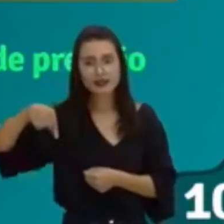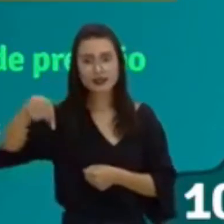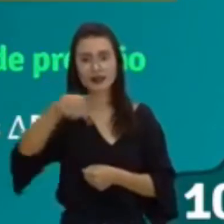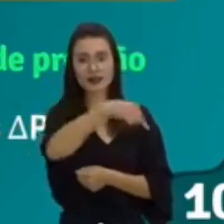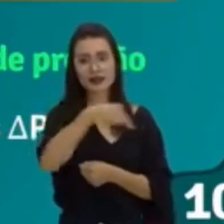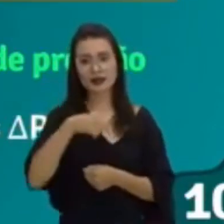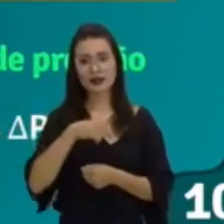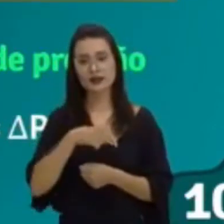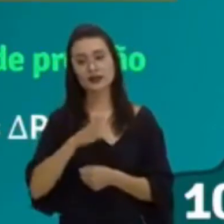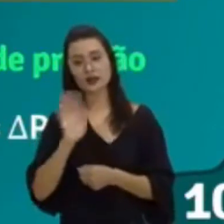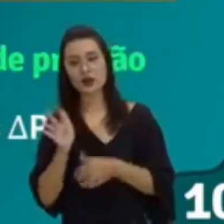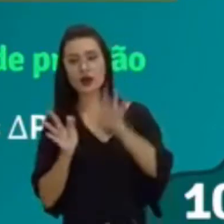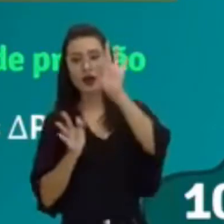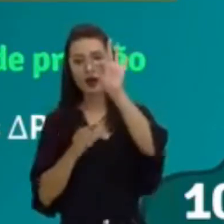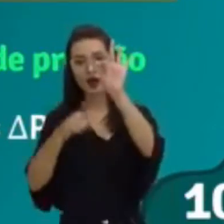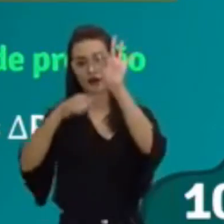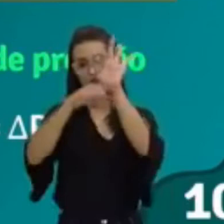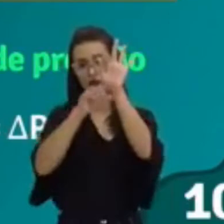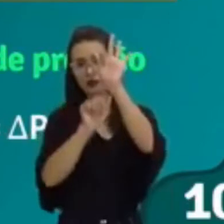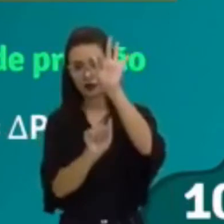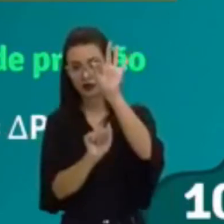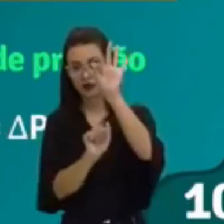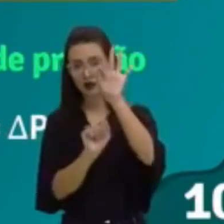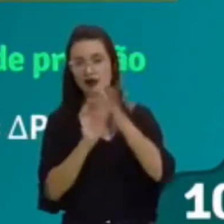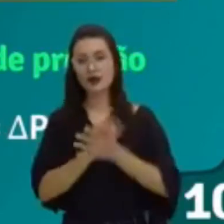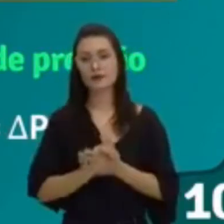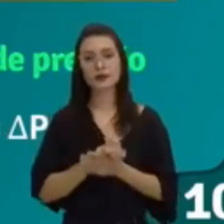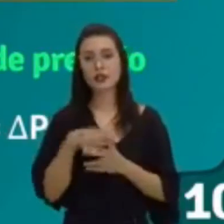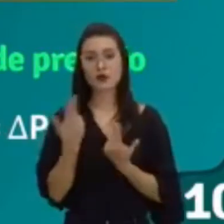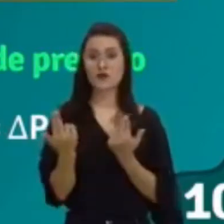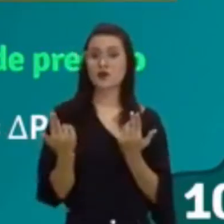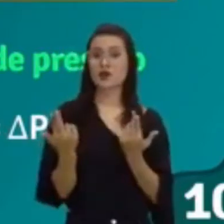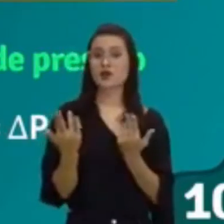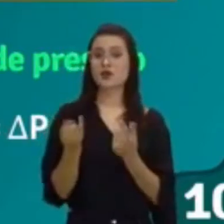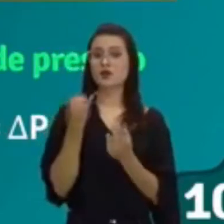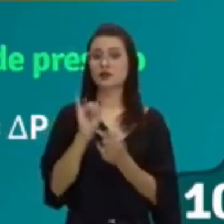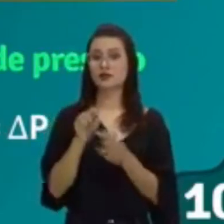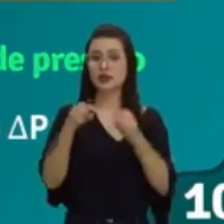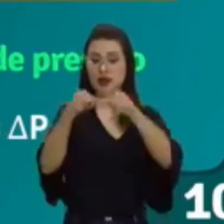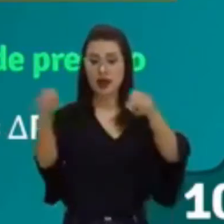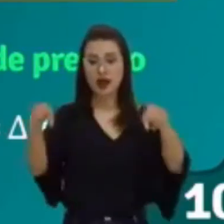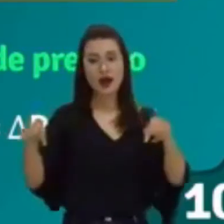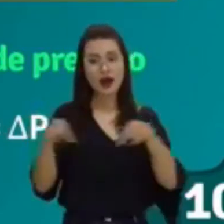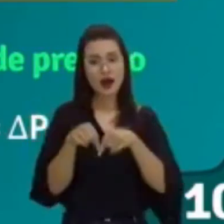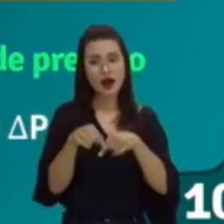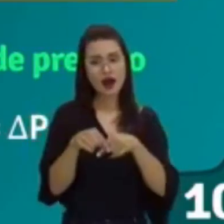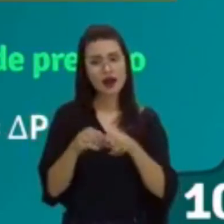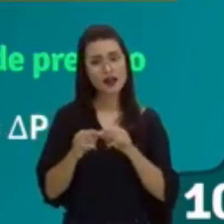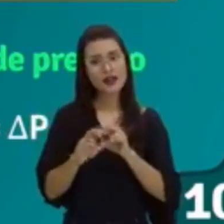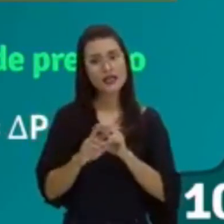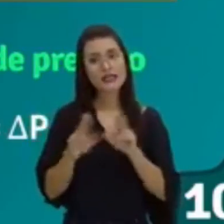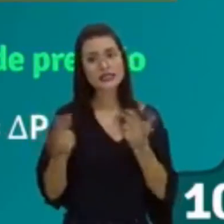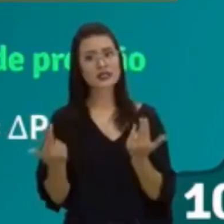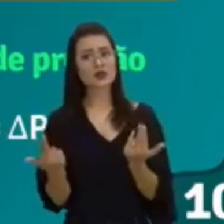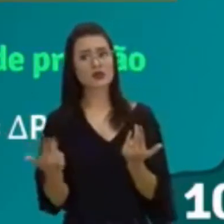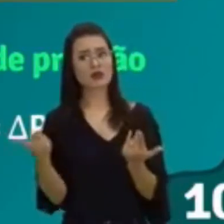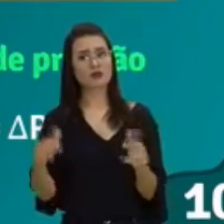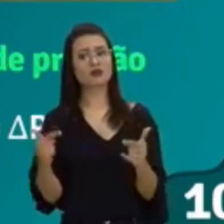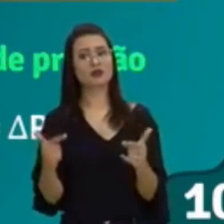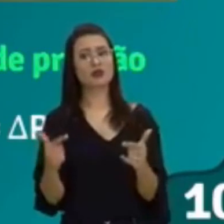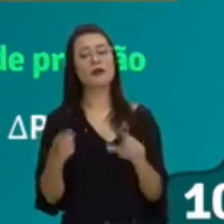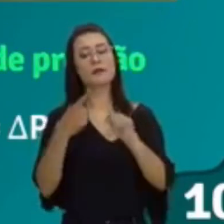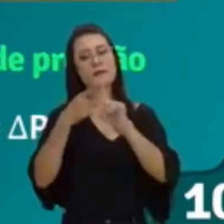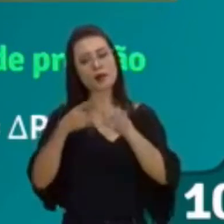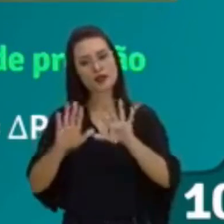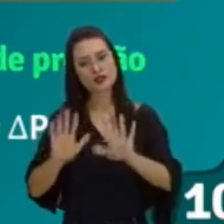não serão iguais se as áreas desses reservatórios não forem iguais. Mas aí é aquilo que a nossa aluninha